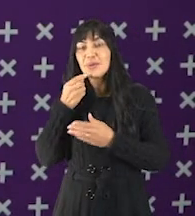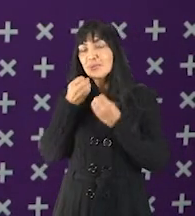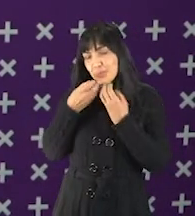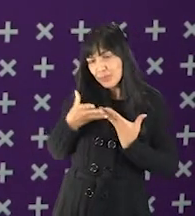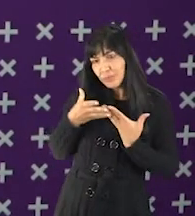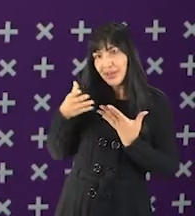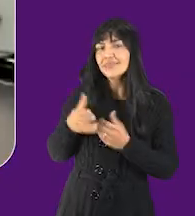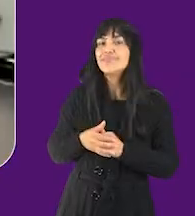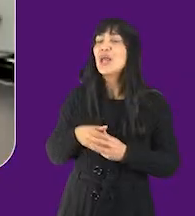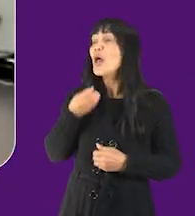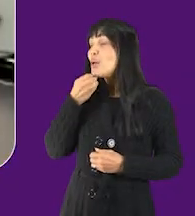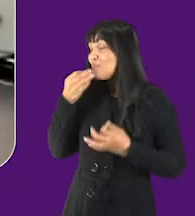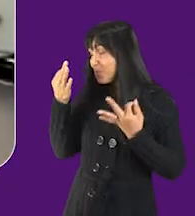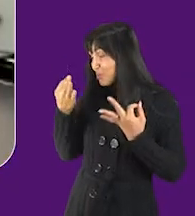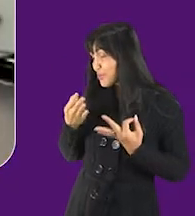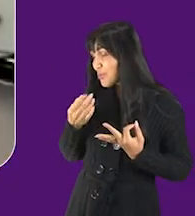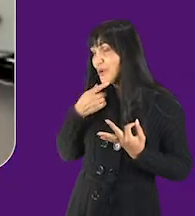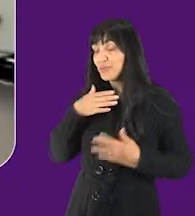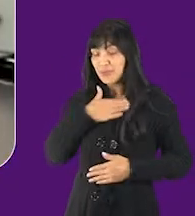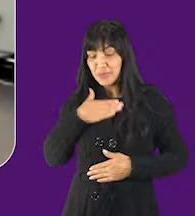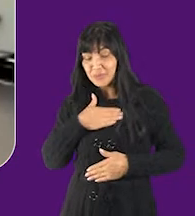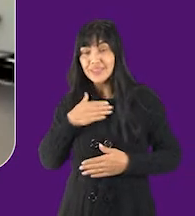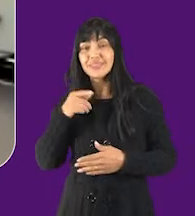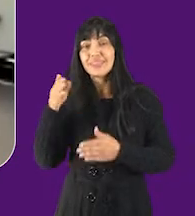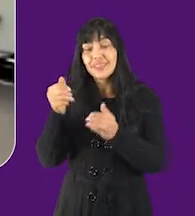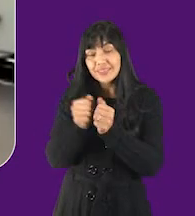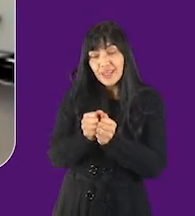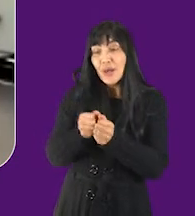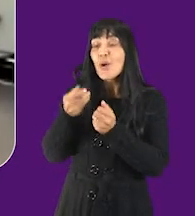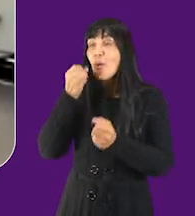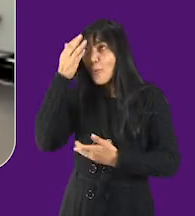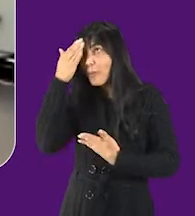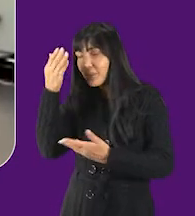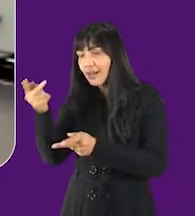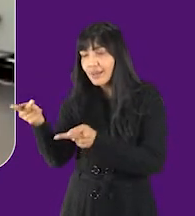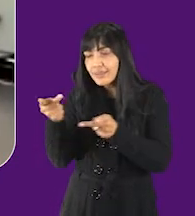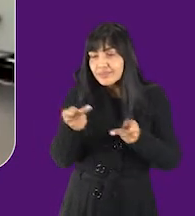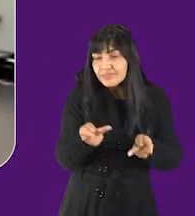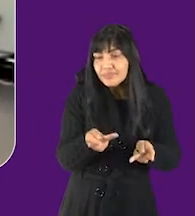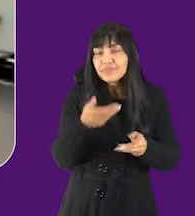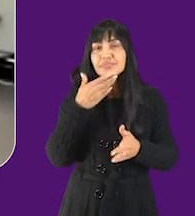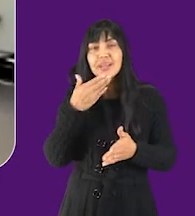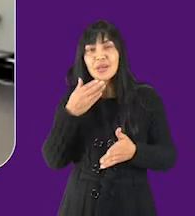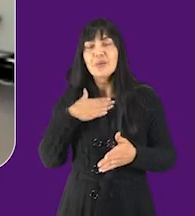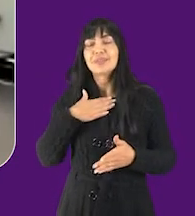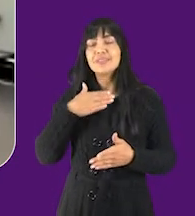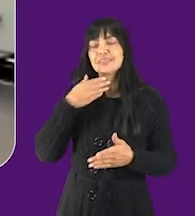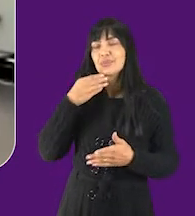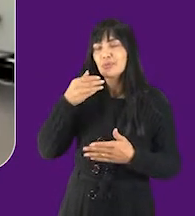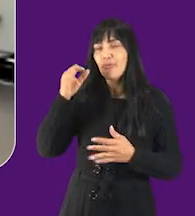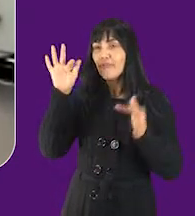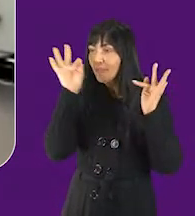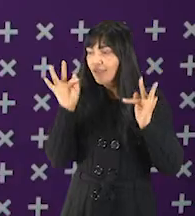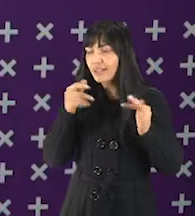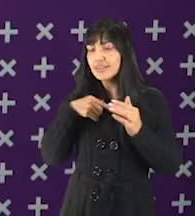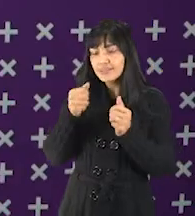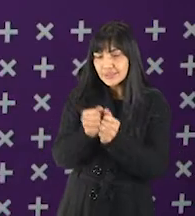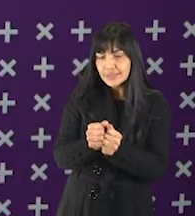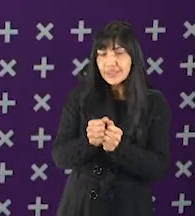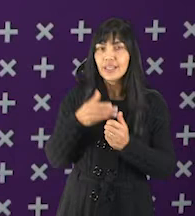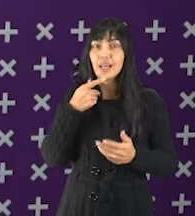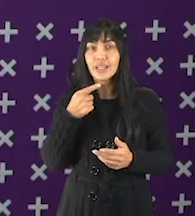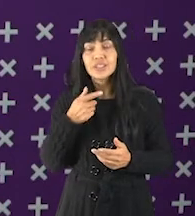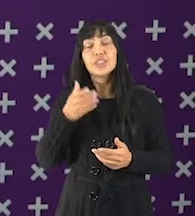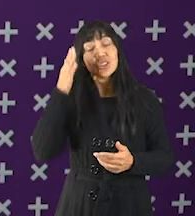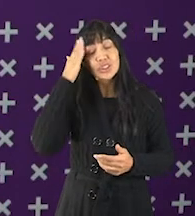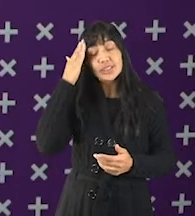você? Tudo ótimo, Rosana. Prazer é meu. Muito obrigado pelo convite. Sinto honrado em participar novamente desse evento. Marcelo, a gente